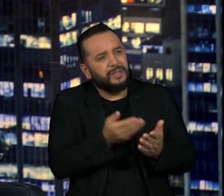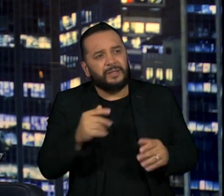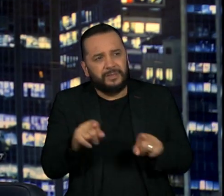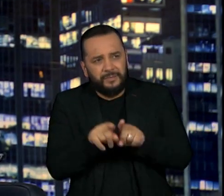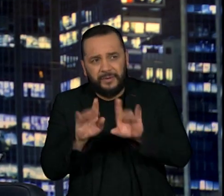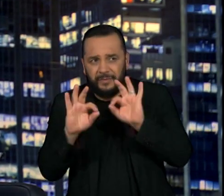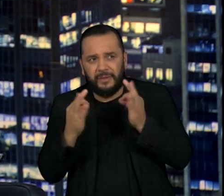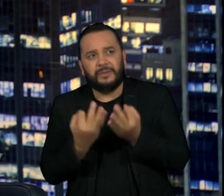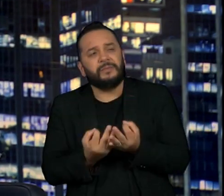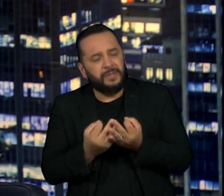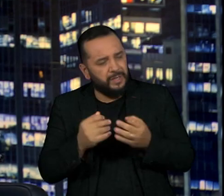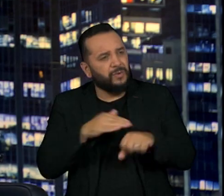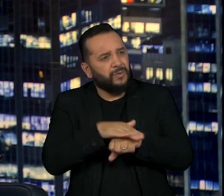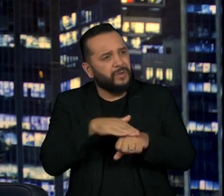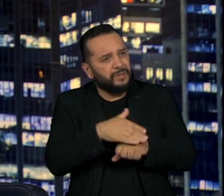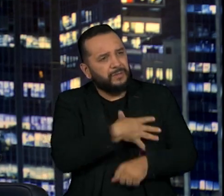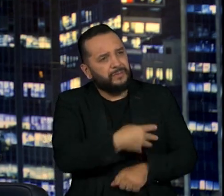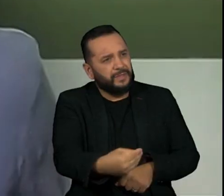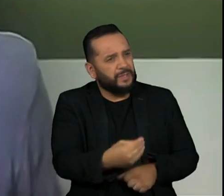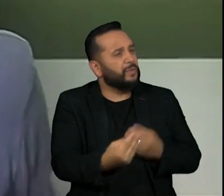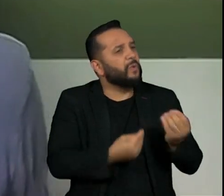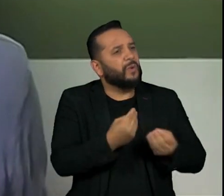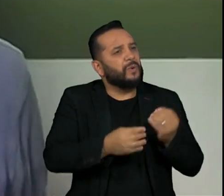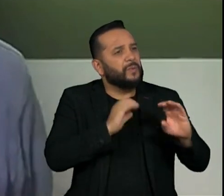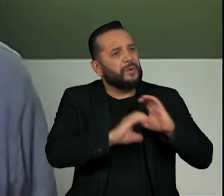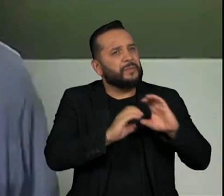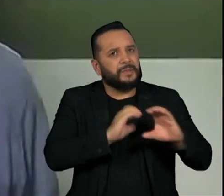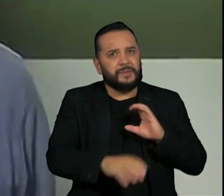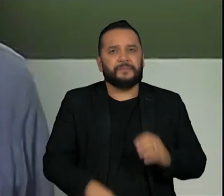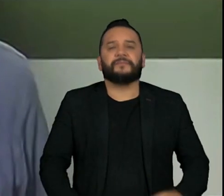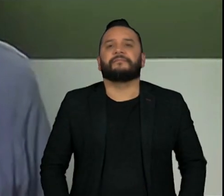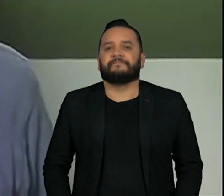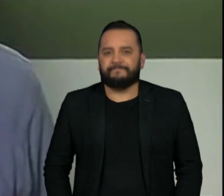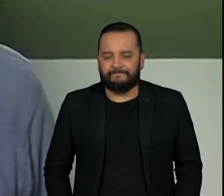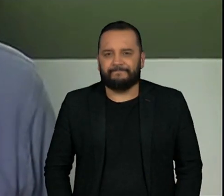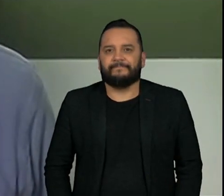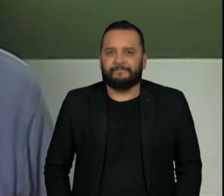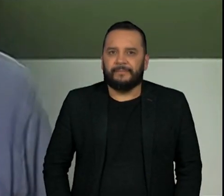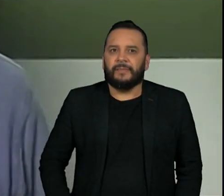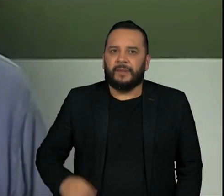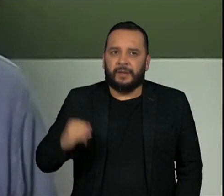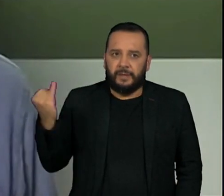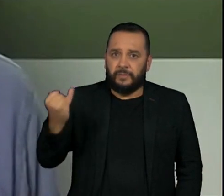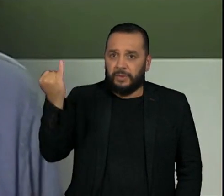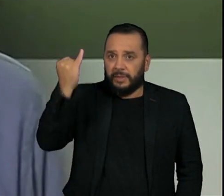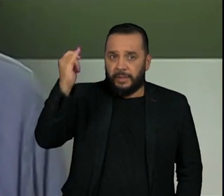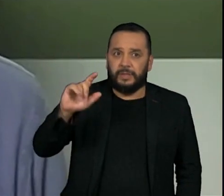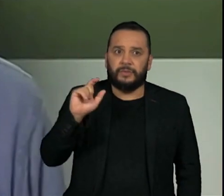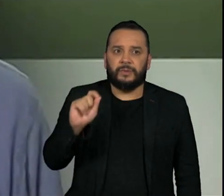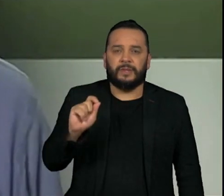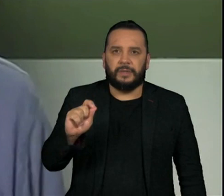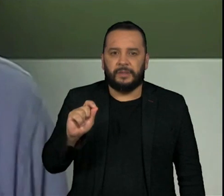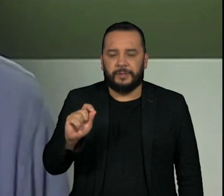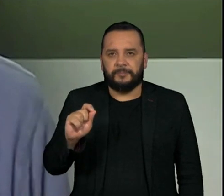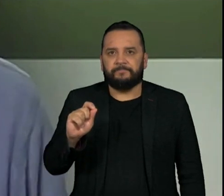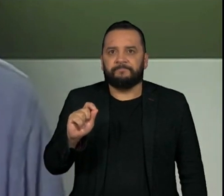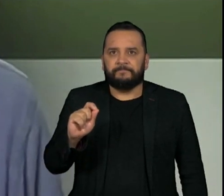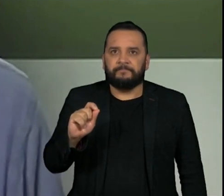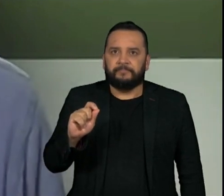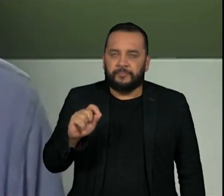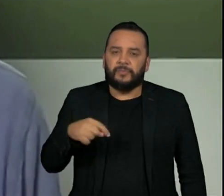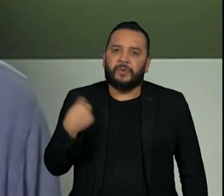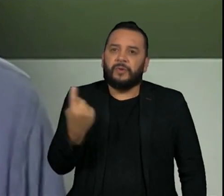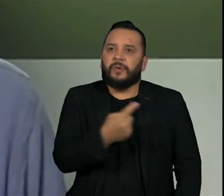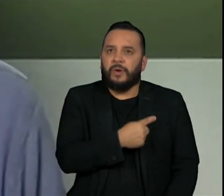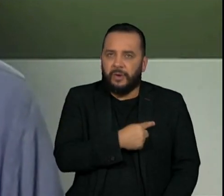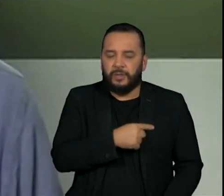filhos, como deve ser feita essa comunicação? É imprescindível que normalizamos a possibilidade